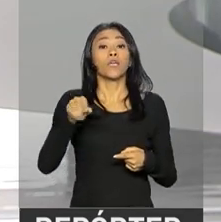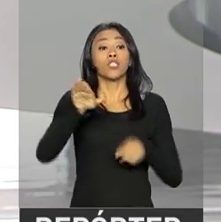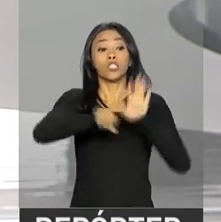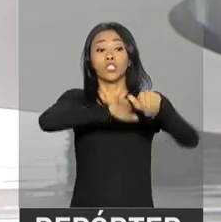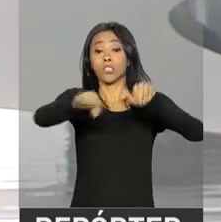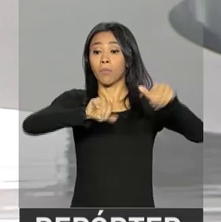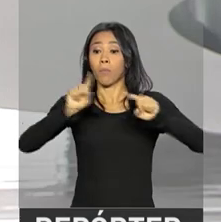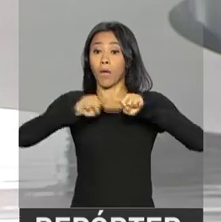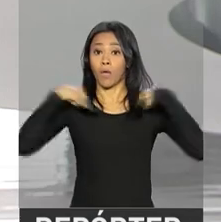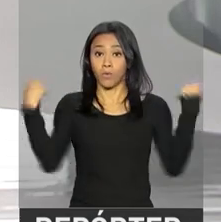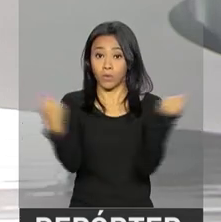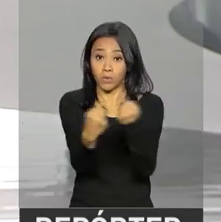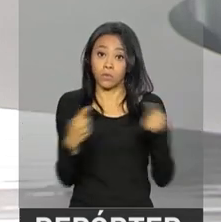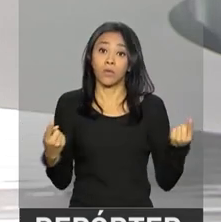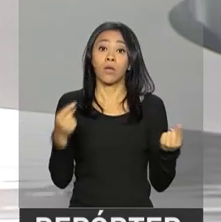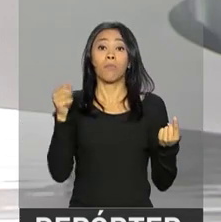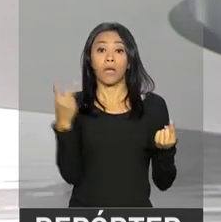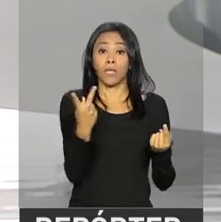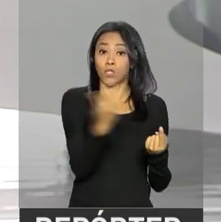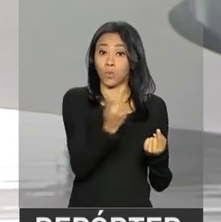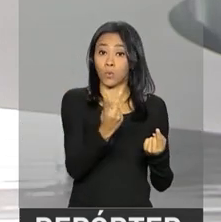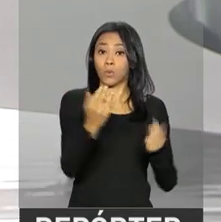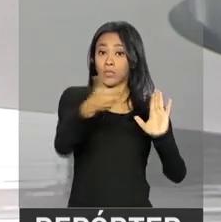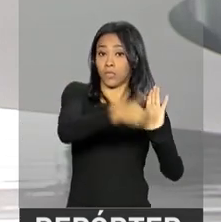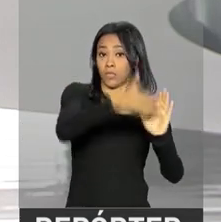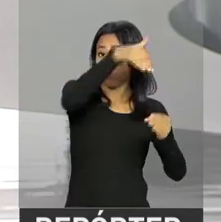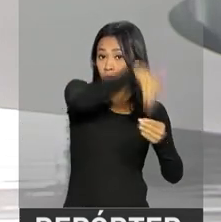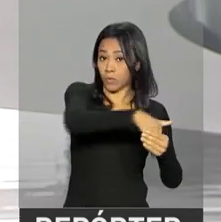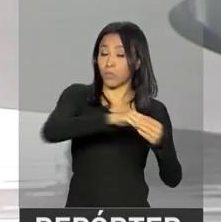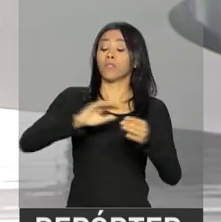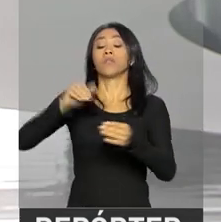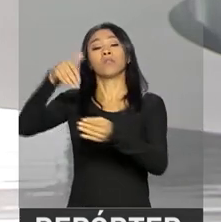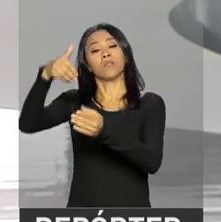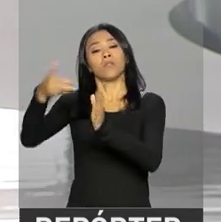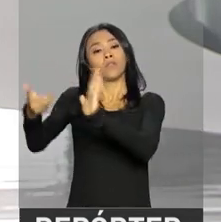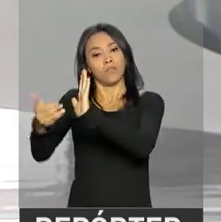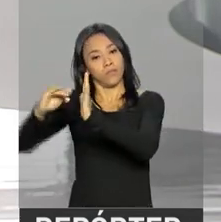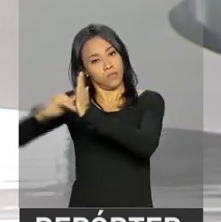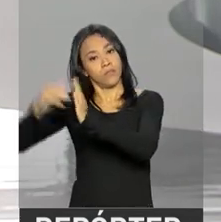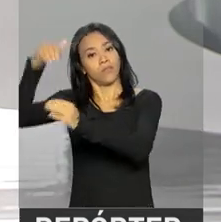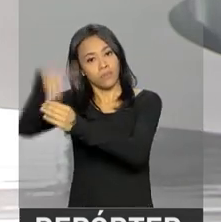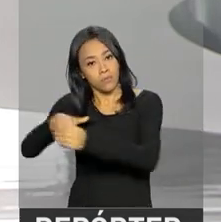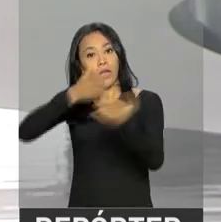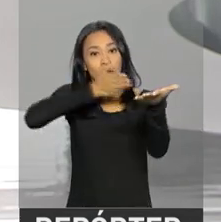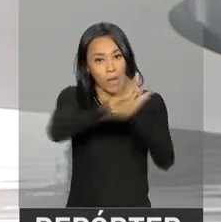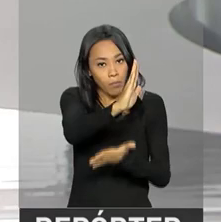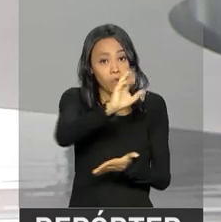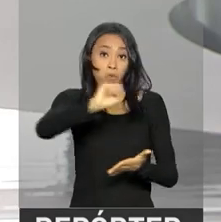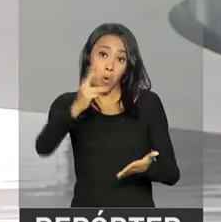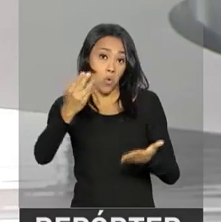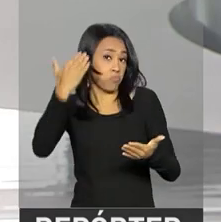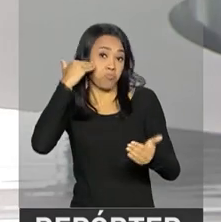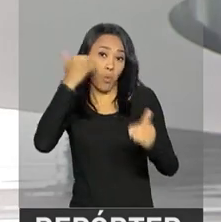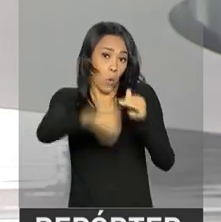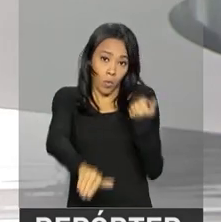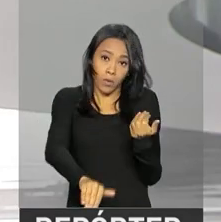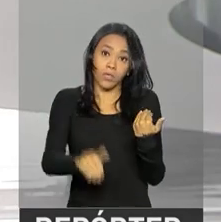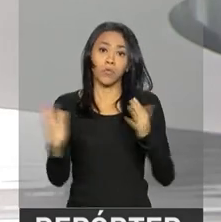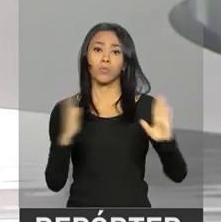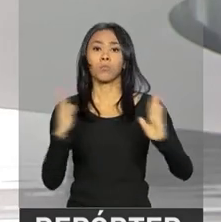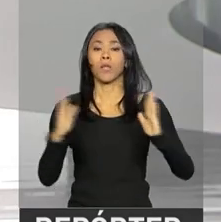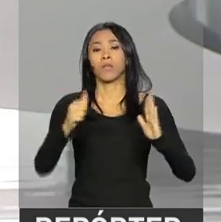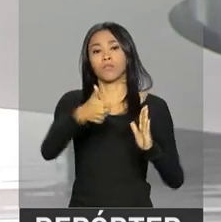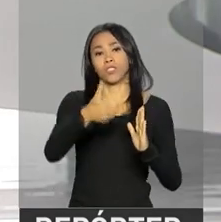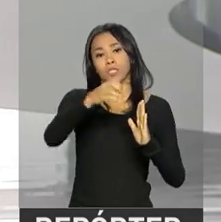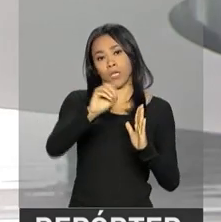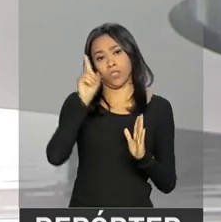convocar sessão para que as duas casas legislativas aprovem ou rejeitem a intervenção em um prazo de 10